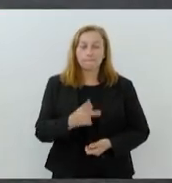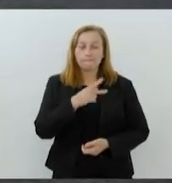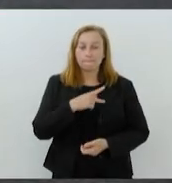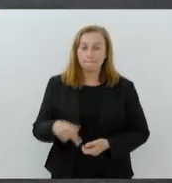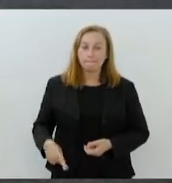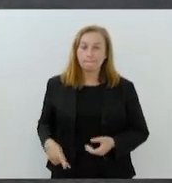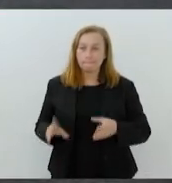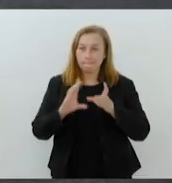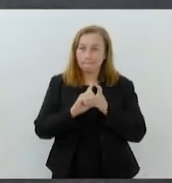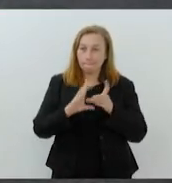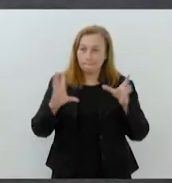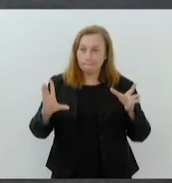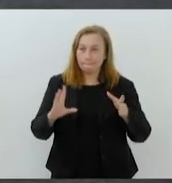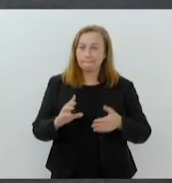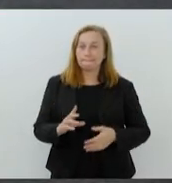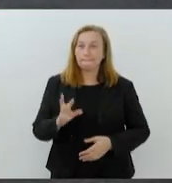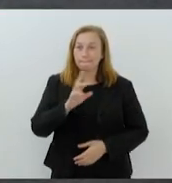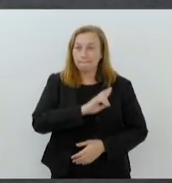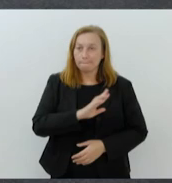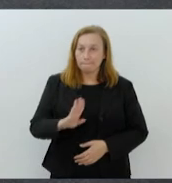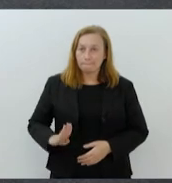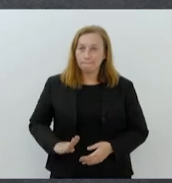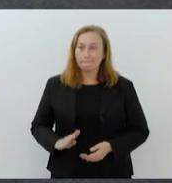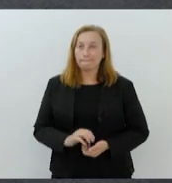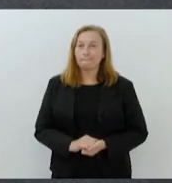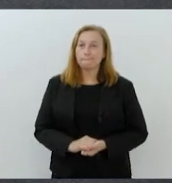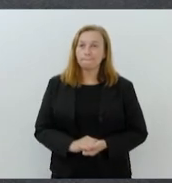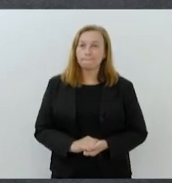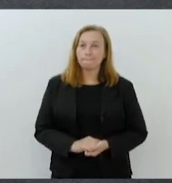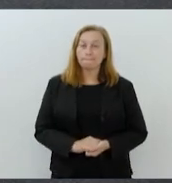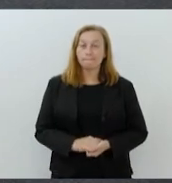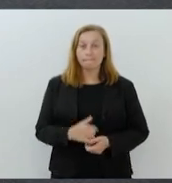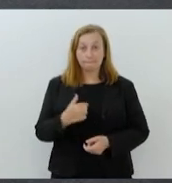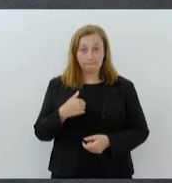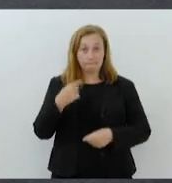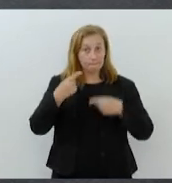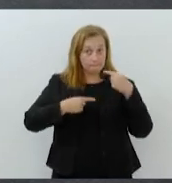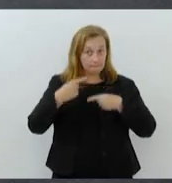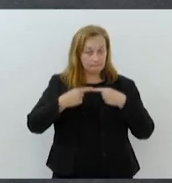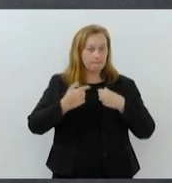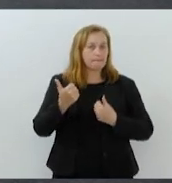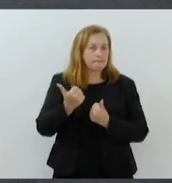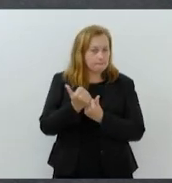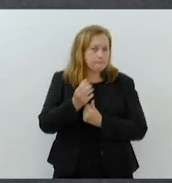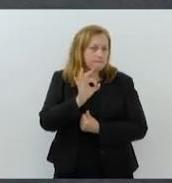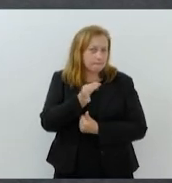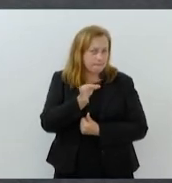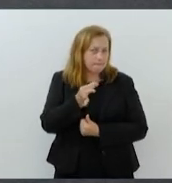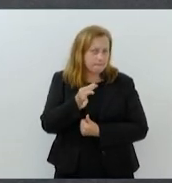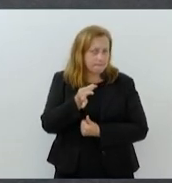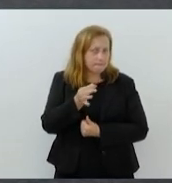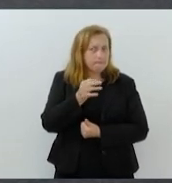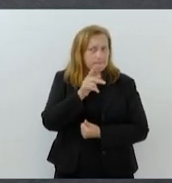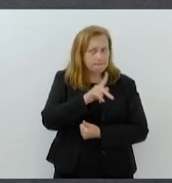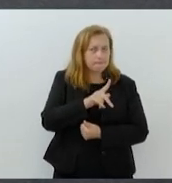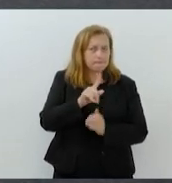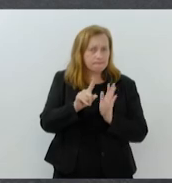Presidente Democrático Bacelar, olha, eu estou discutindo aqui para apoiar naturalmente o